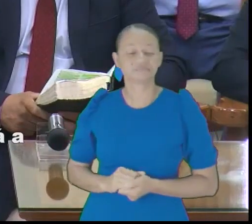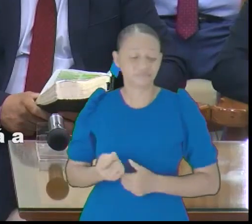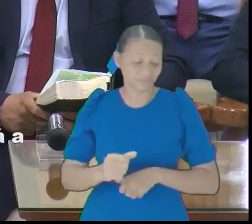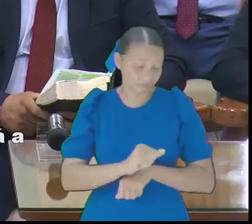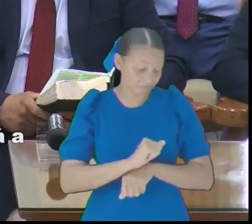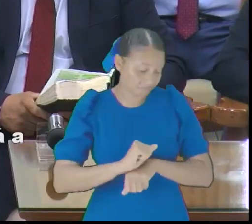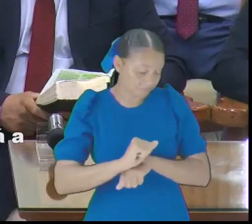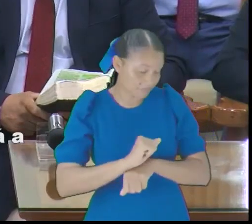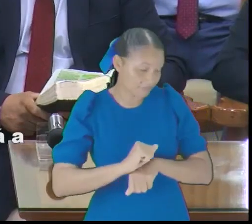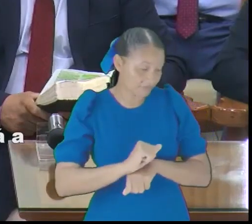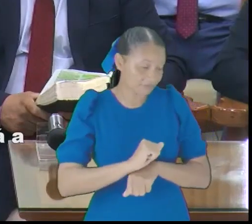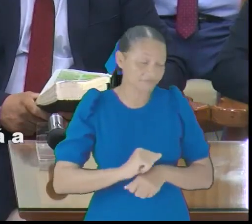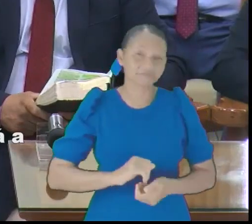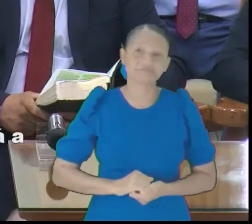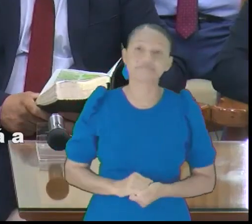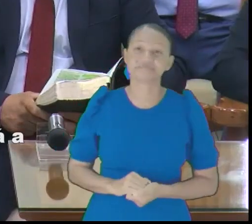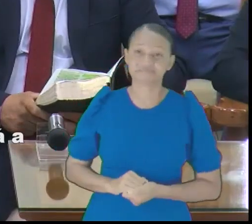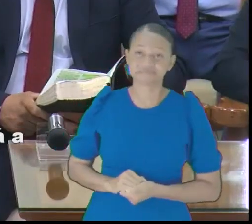Abraão,